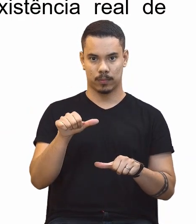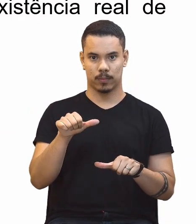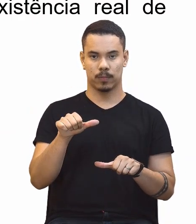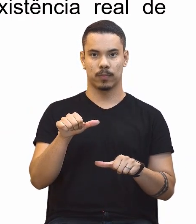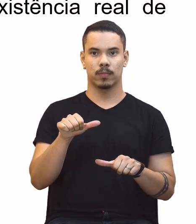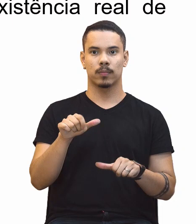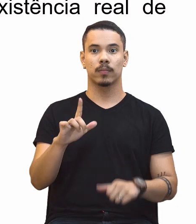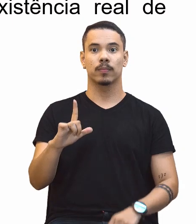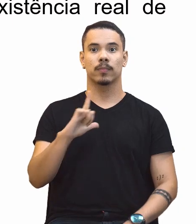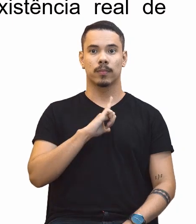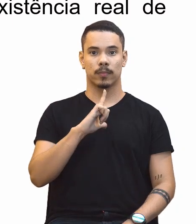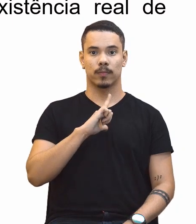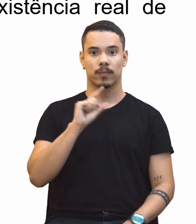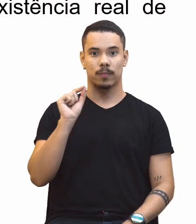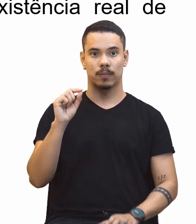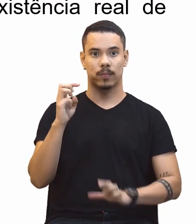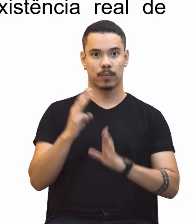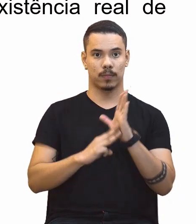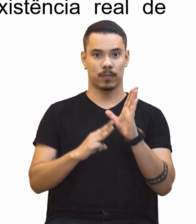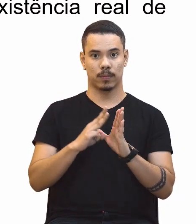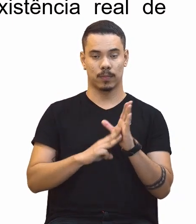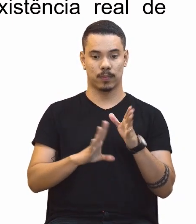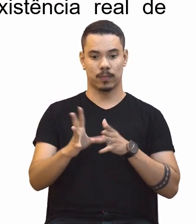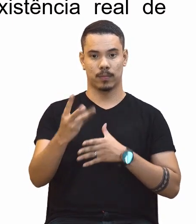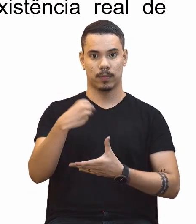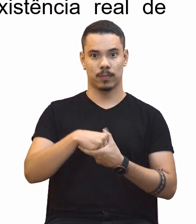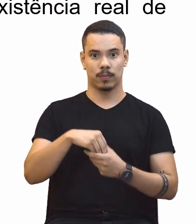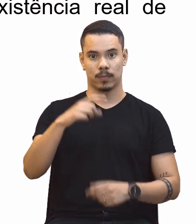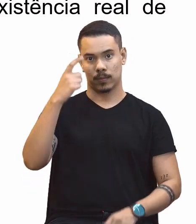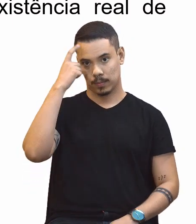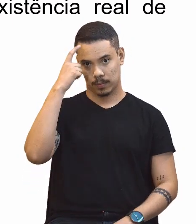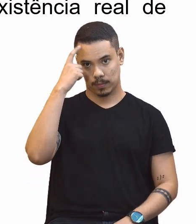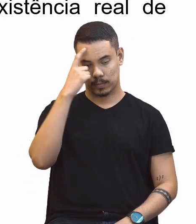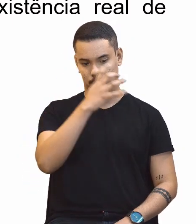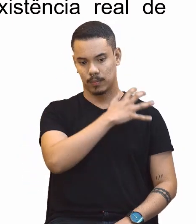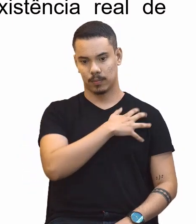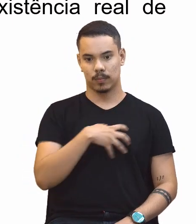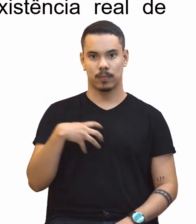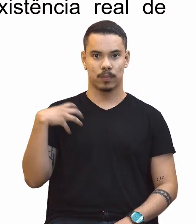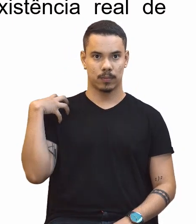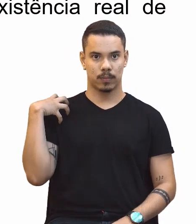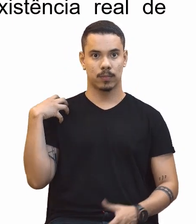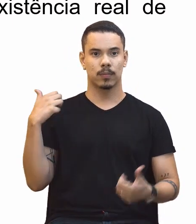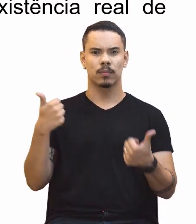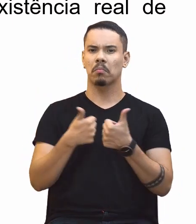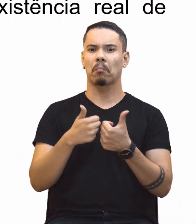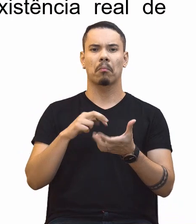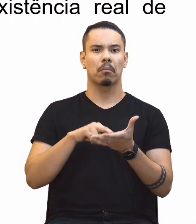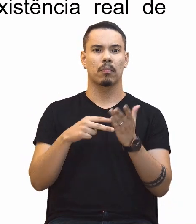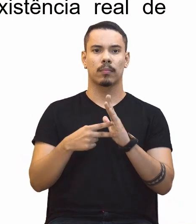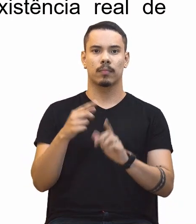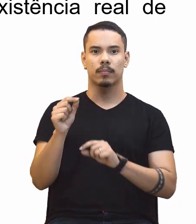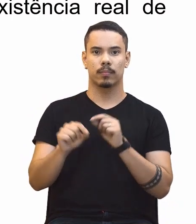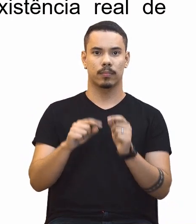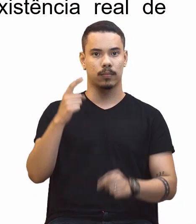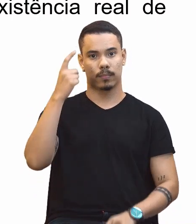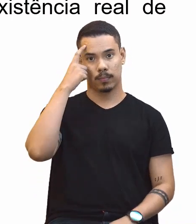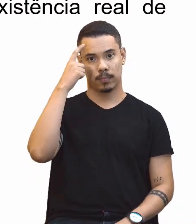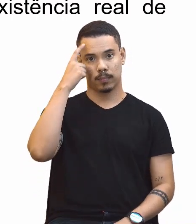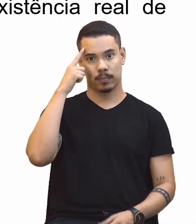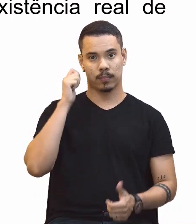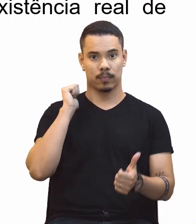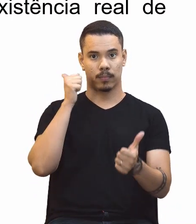Temos então um método indutivo dentro do pensamento de Aristóteles. A indução, operação mental, que vai